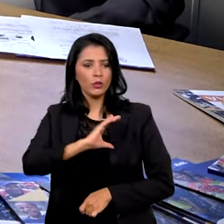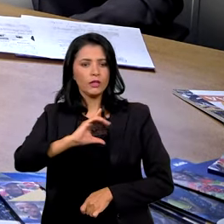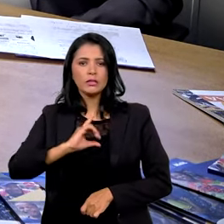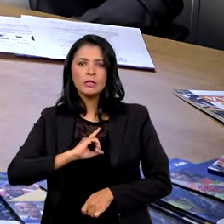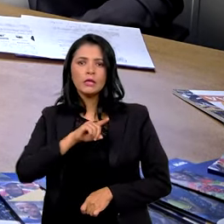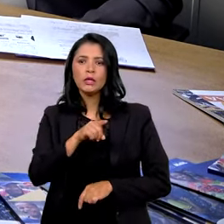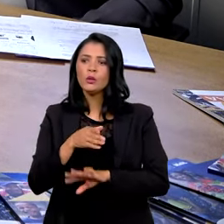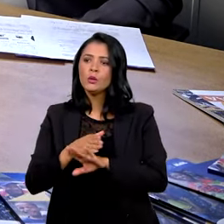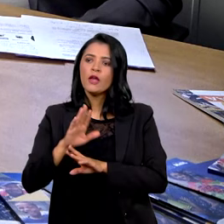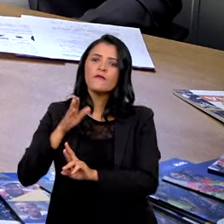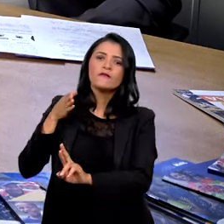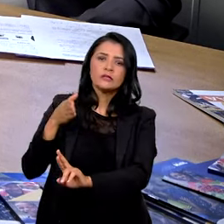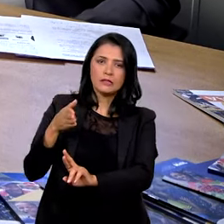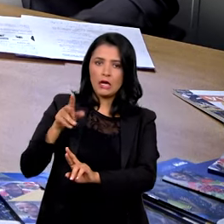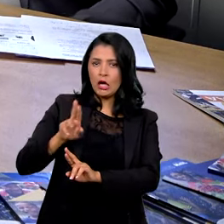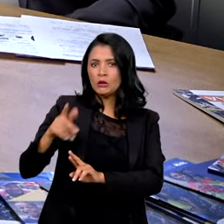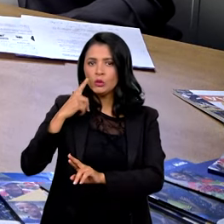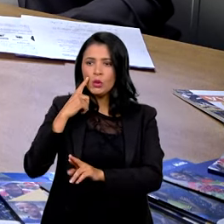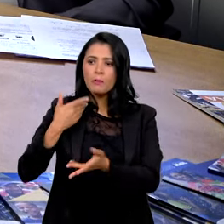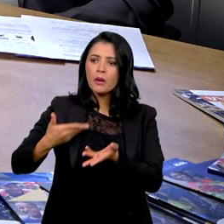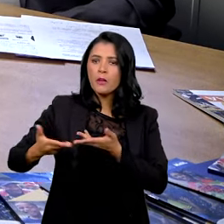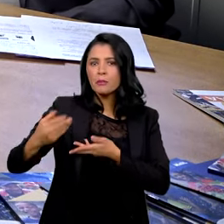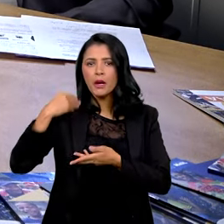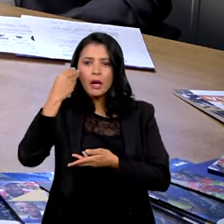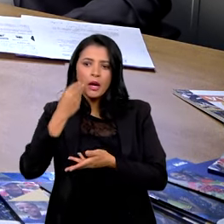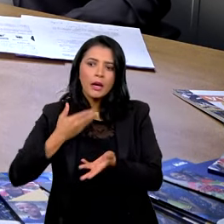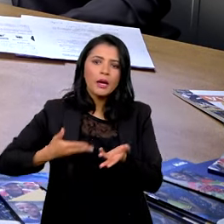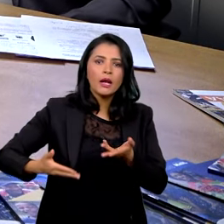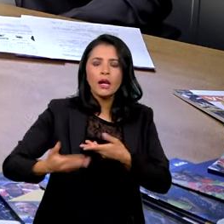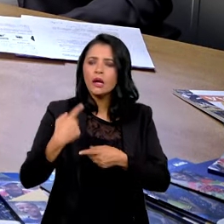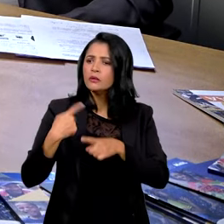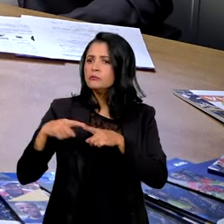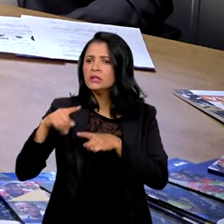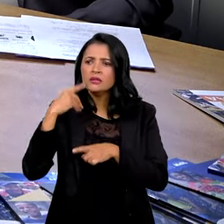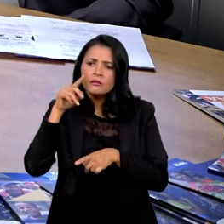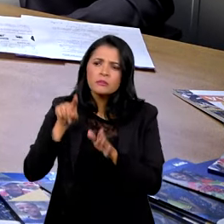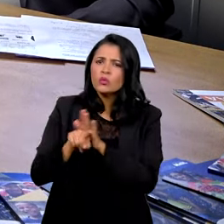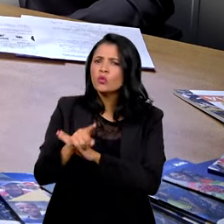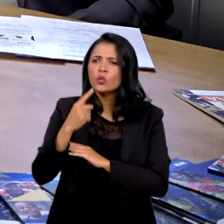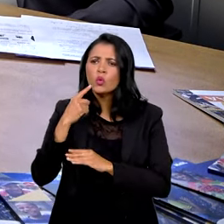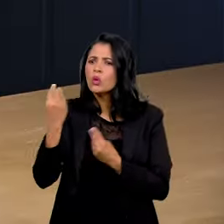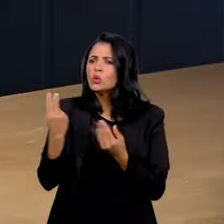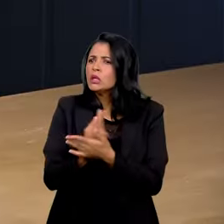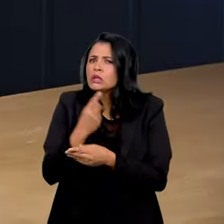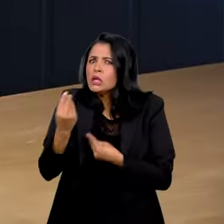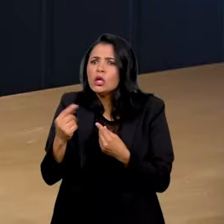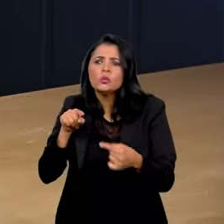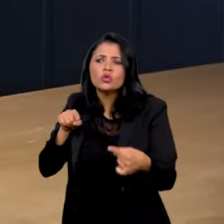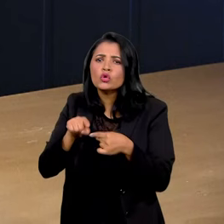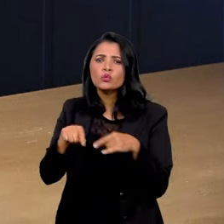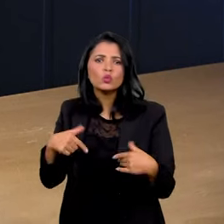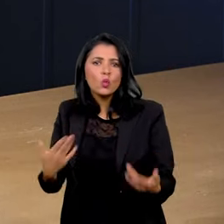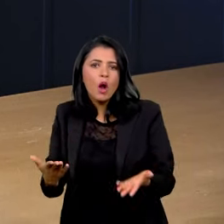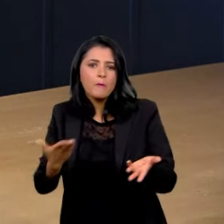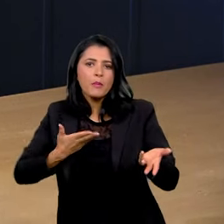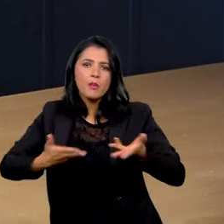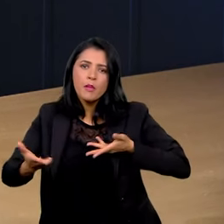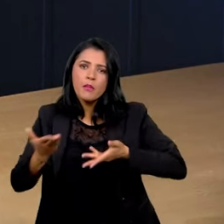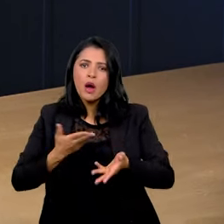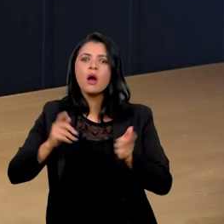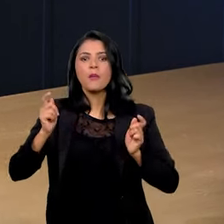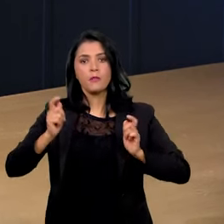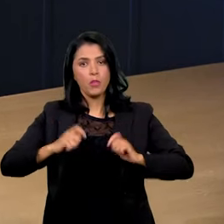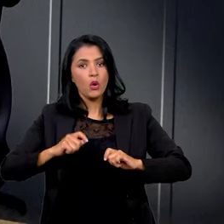dele quem é a coordenação que ele tá ali referenciada trocar um pouco esses profissiona que que eles estão presenciando de quais são ali os objetivos